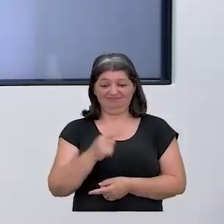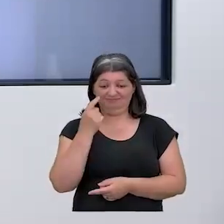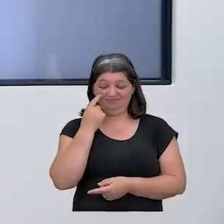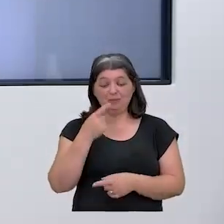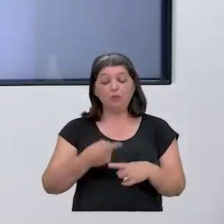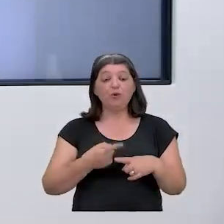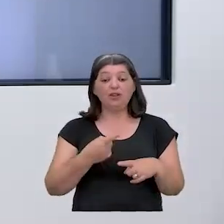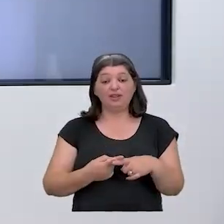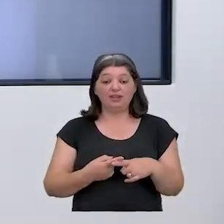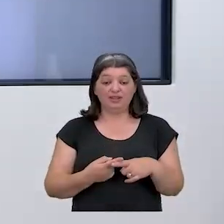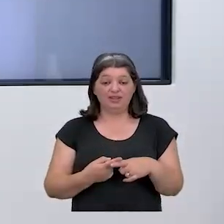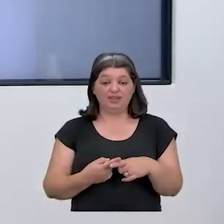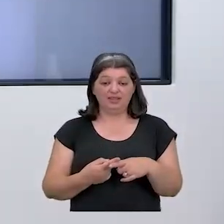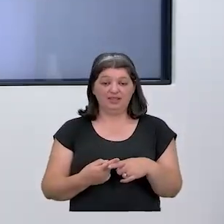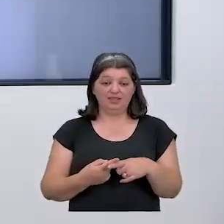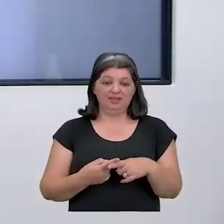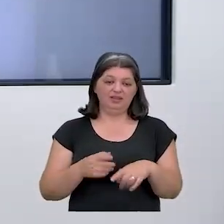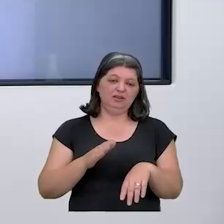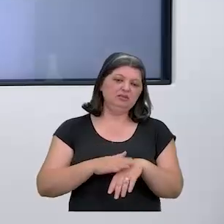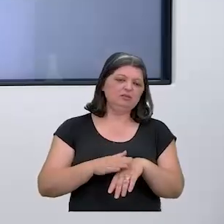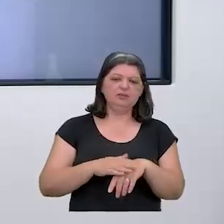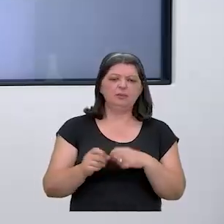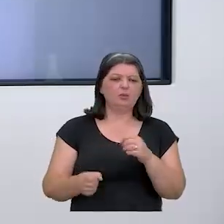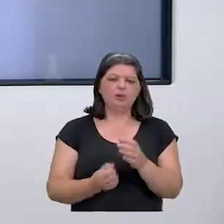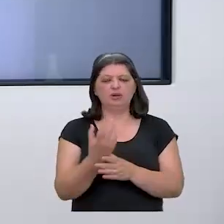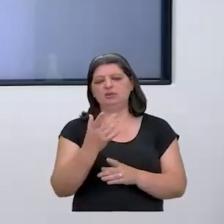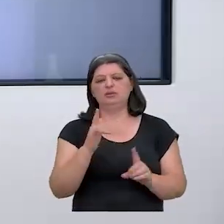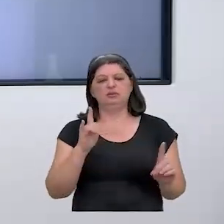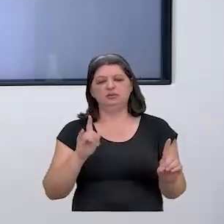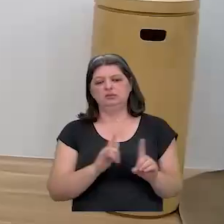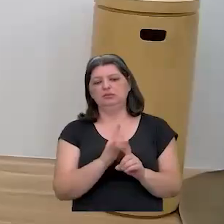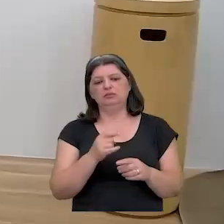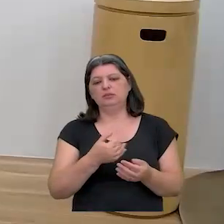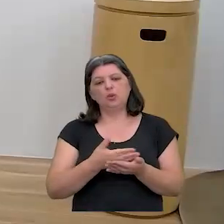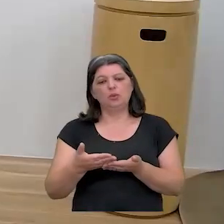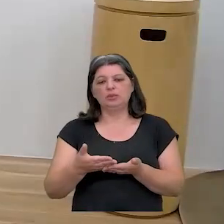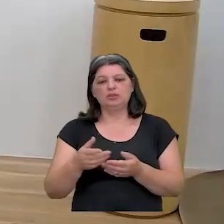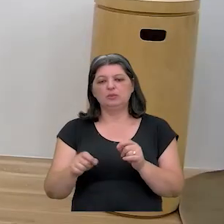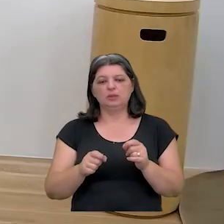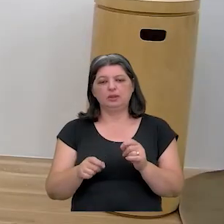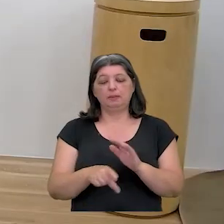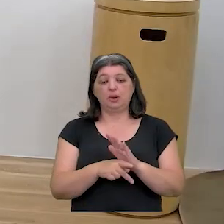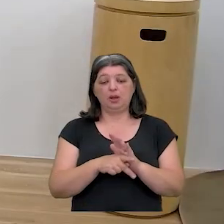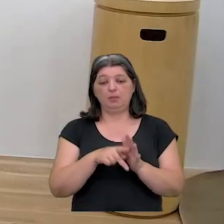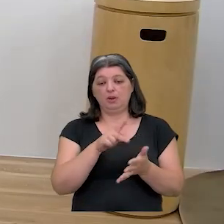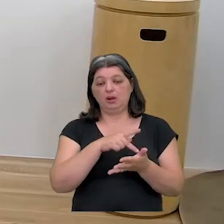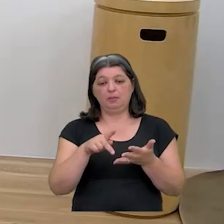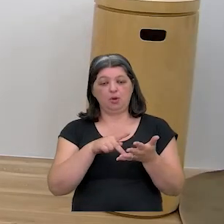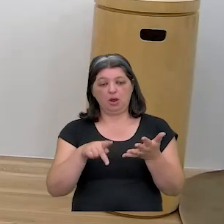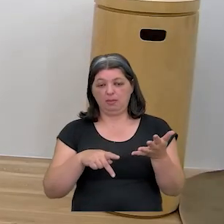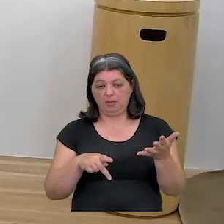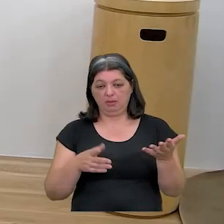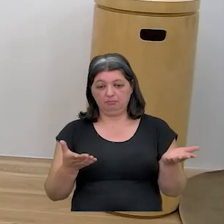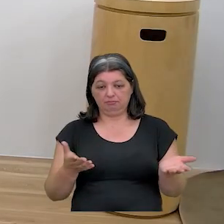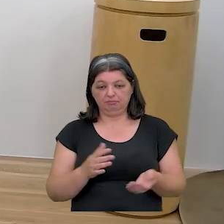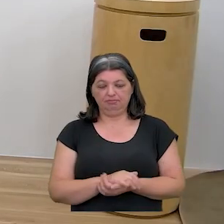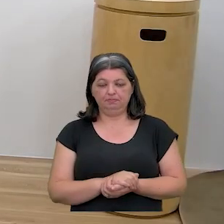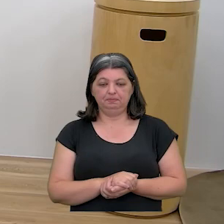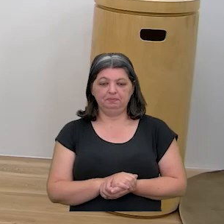é uma fanzine sobre fazer fanzine. Então, por exemplo, nós poderíamos começar com um poema. Então,